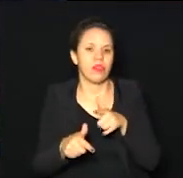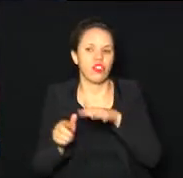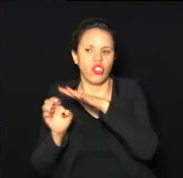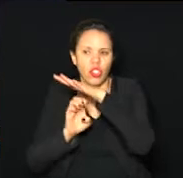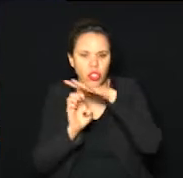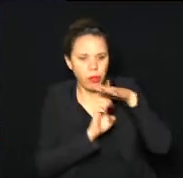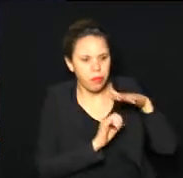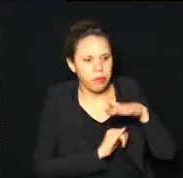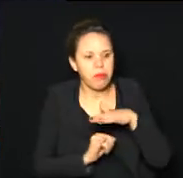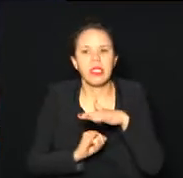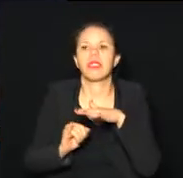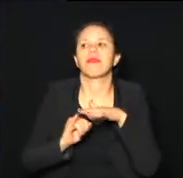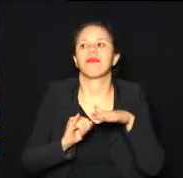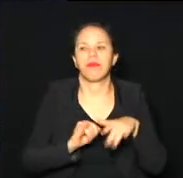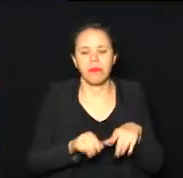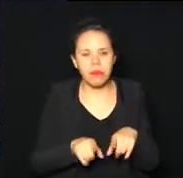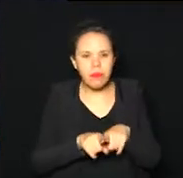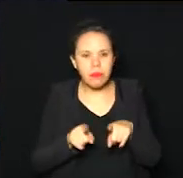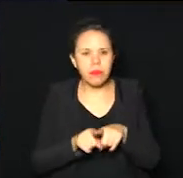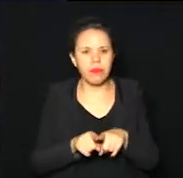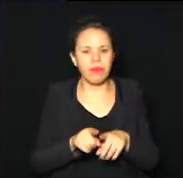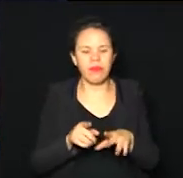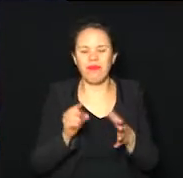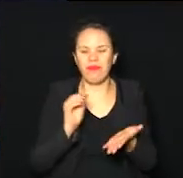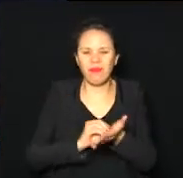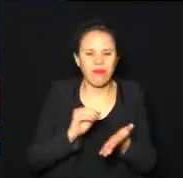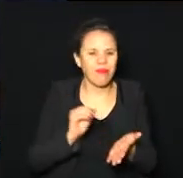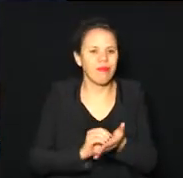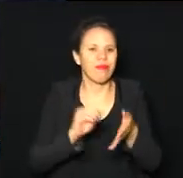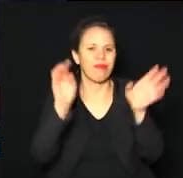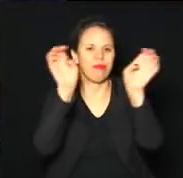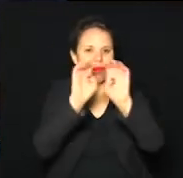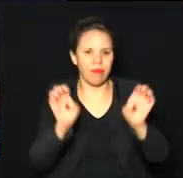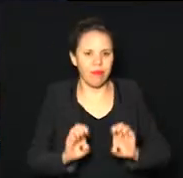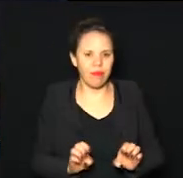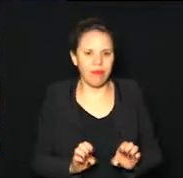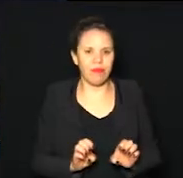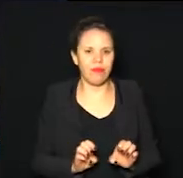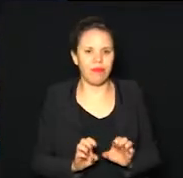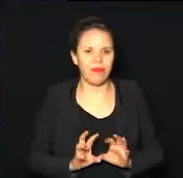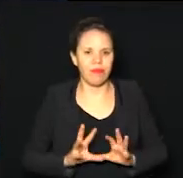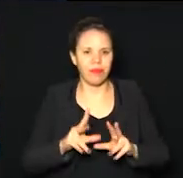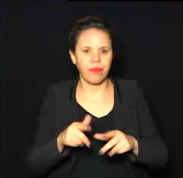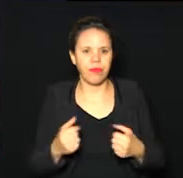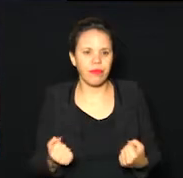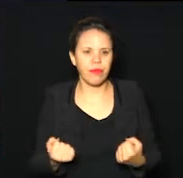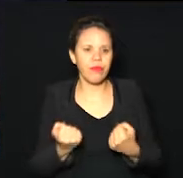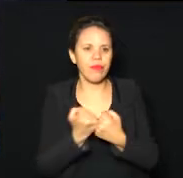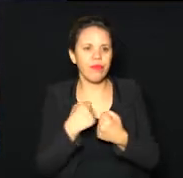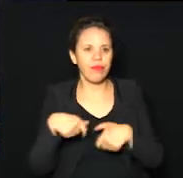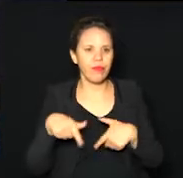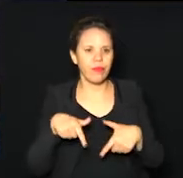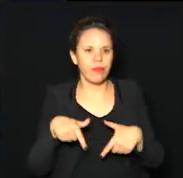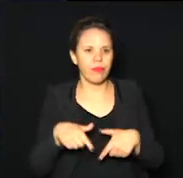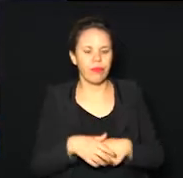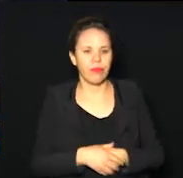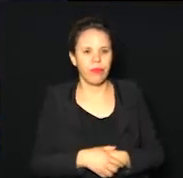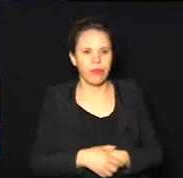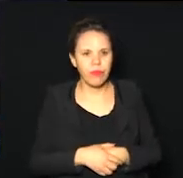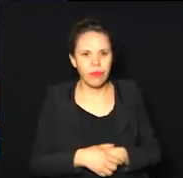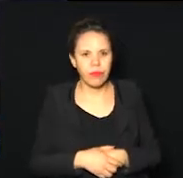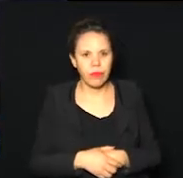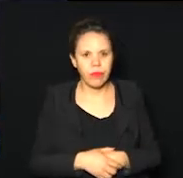organizacionais, de problemas de desestruturação e precarização das condições de trabalho, e